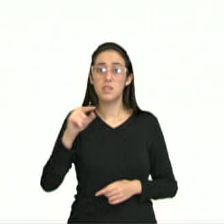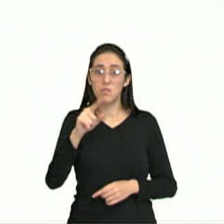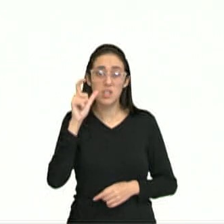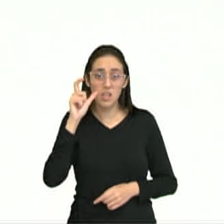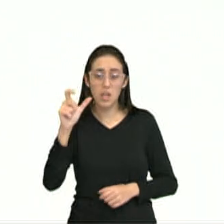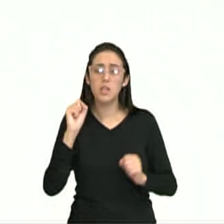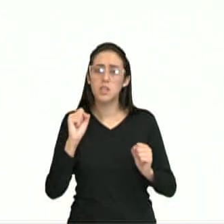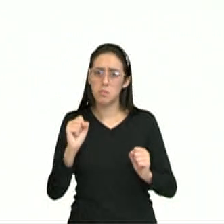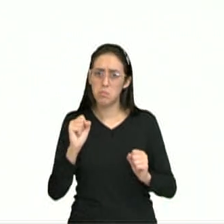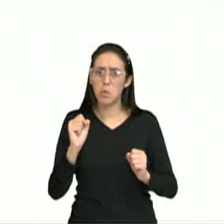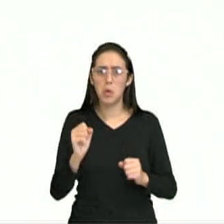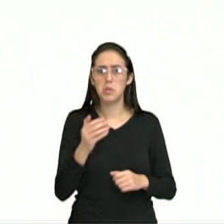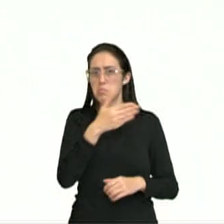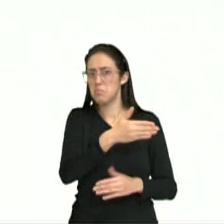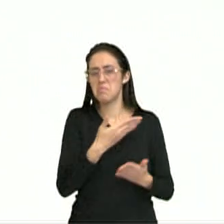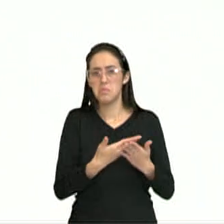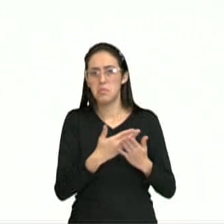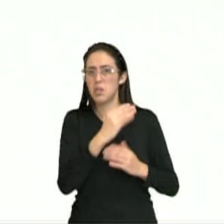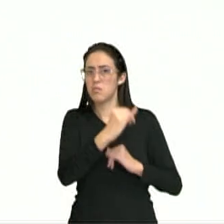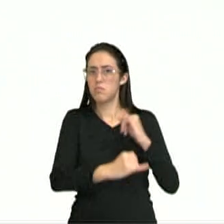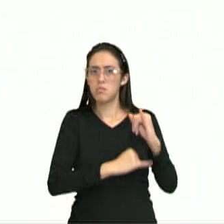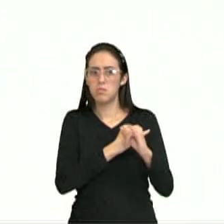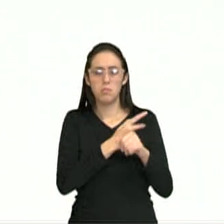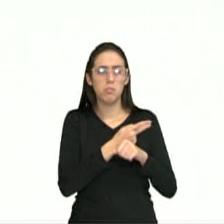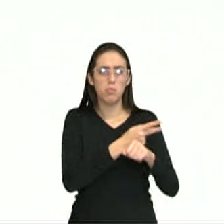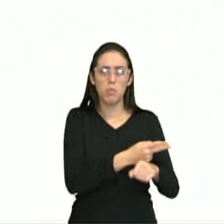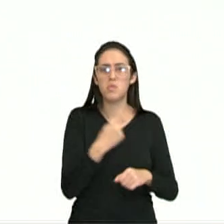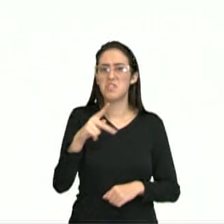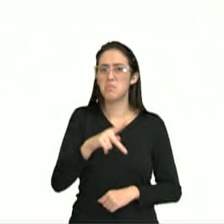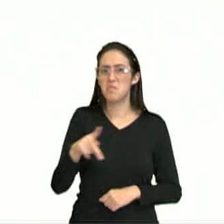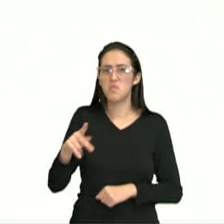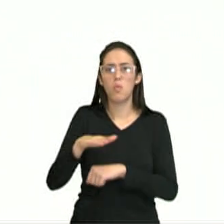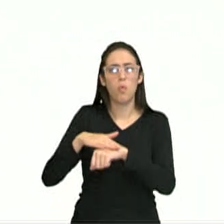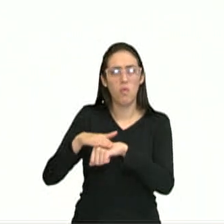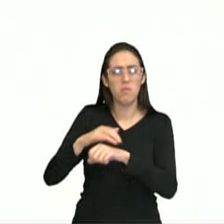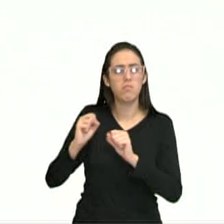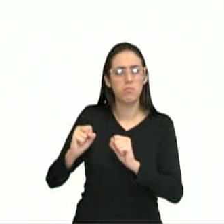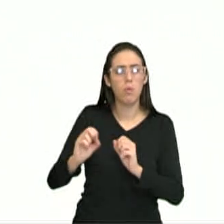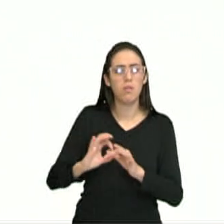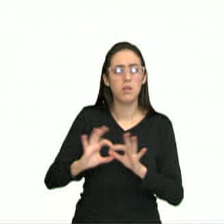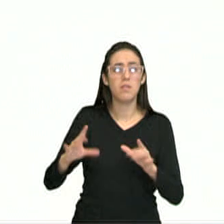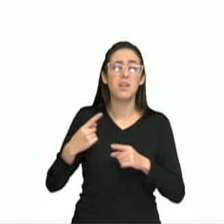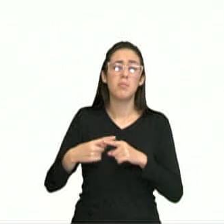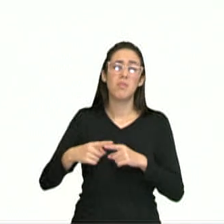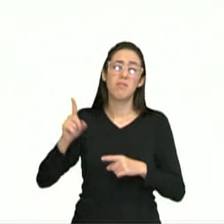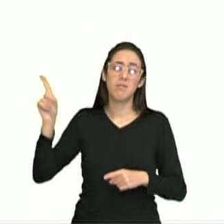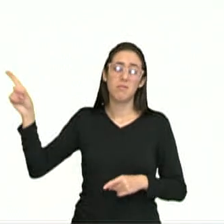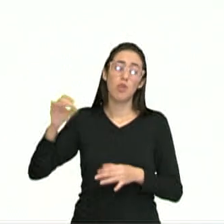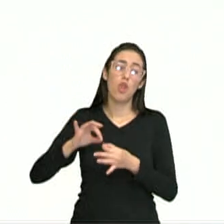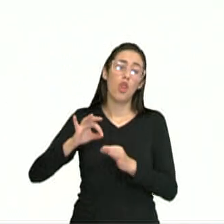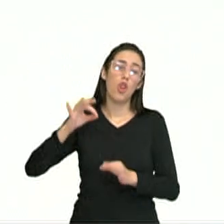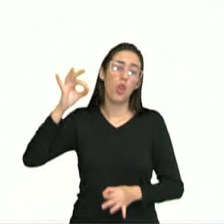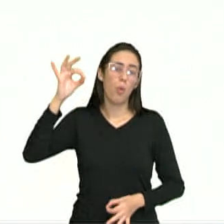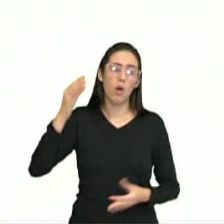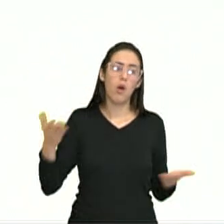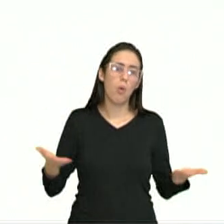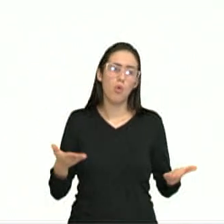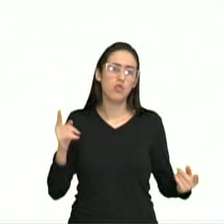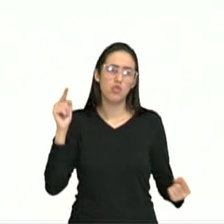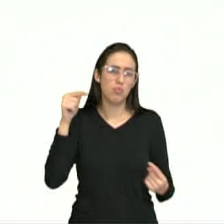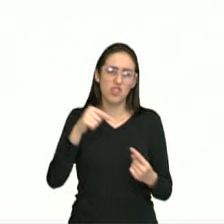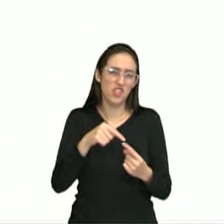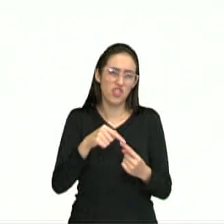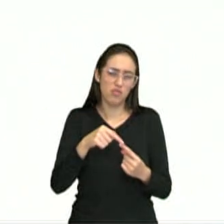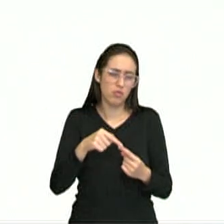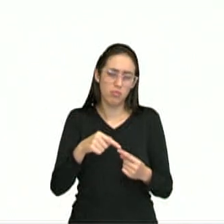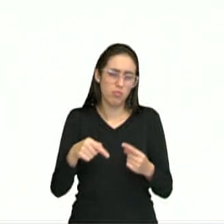estuda um pouquinho na internet, vai lá e procura, conversa com o seu professor, porque ela é uma dedução muito longa e nosso objetivo não era, nessa